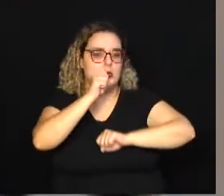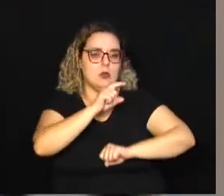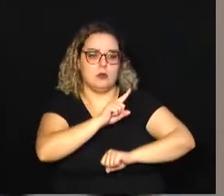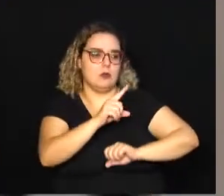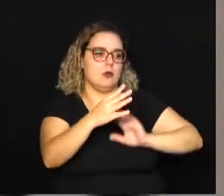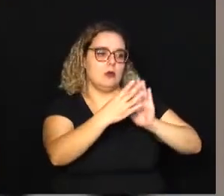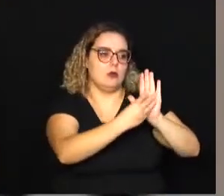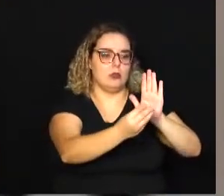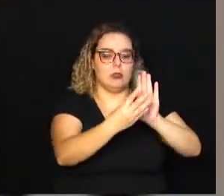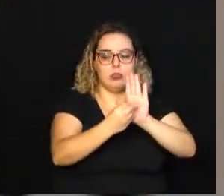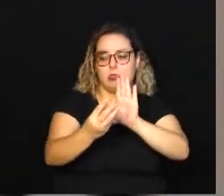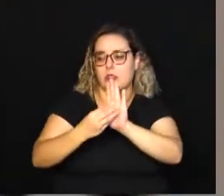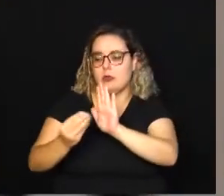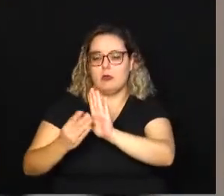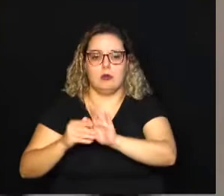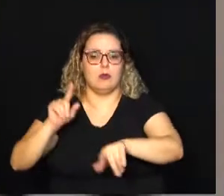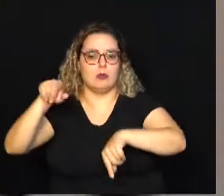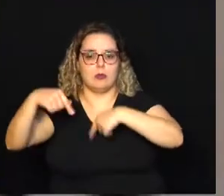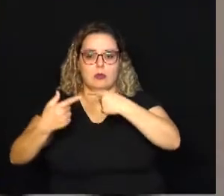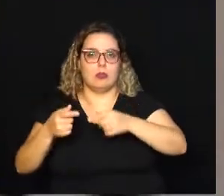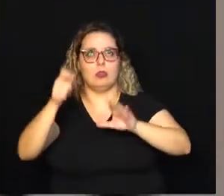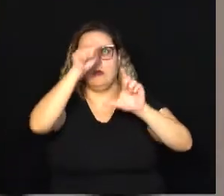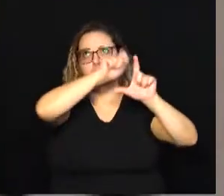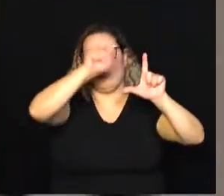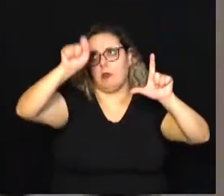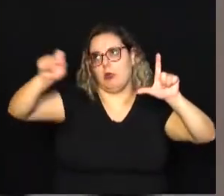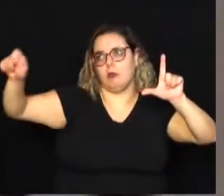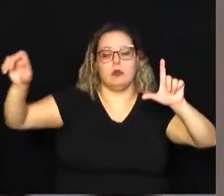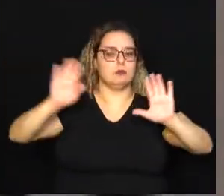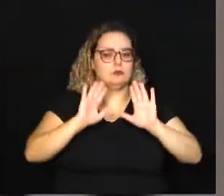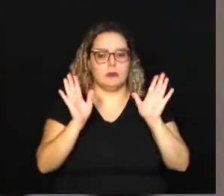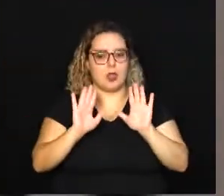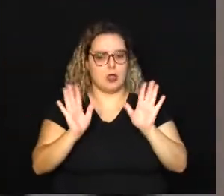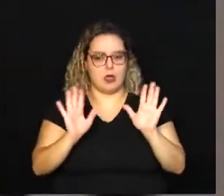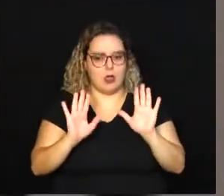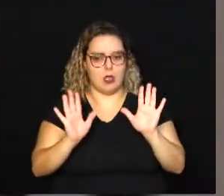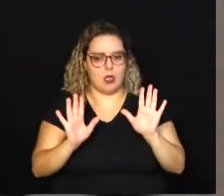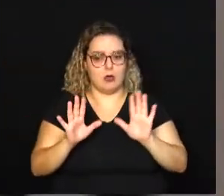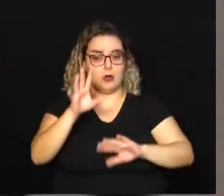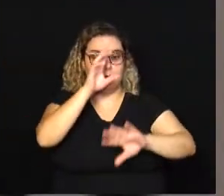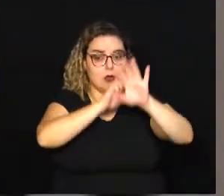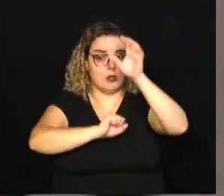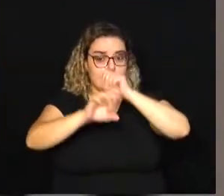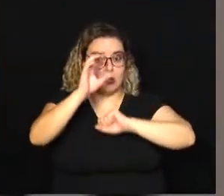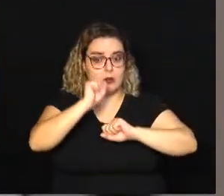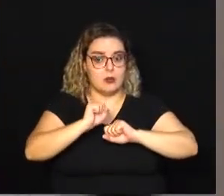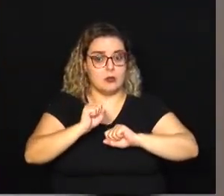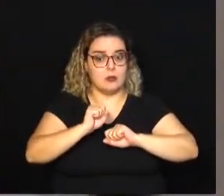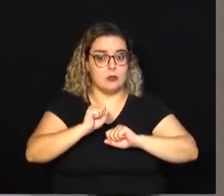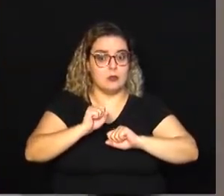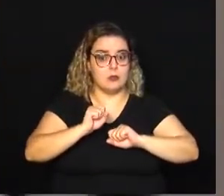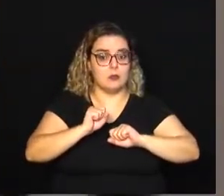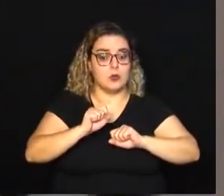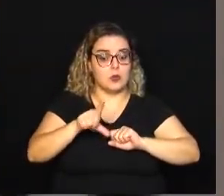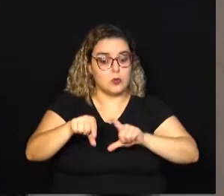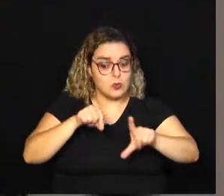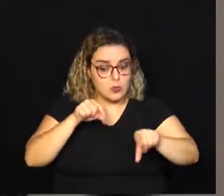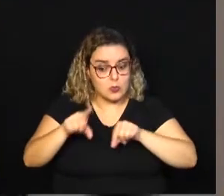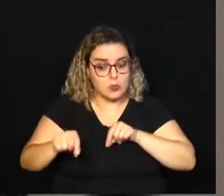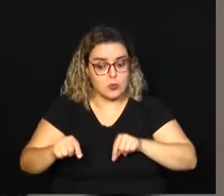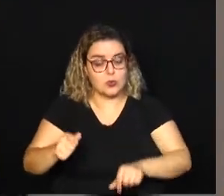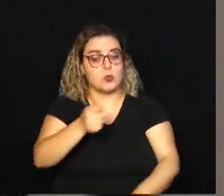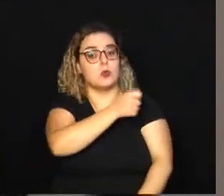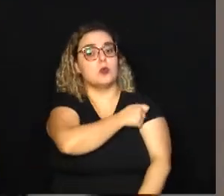conteúdo ensinado por ponto na lousa. Aprender tem a ver com caminhos que o próprio aluno tem condição